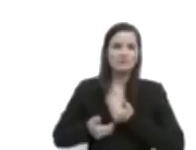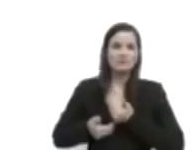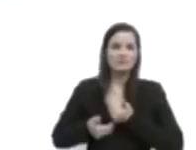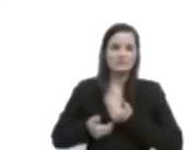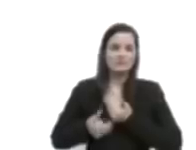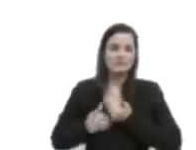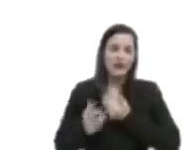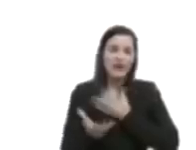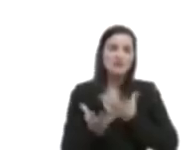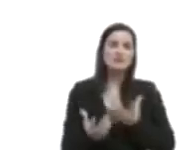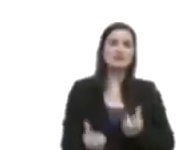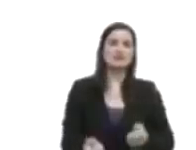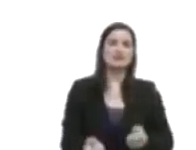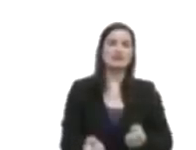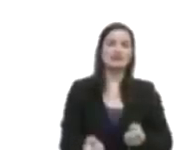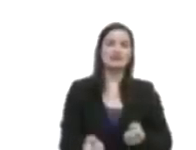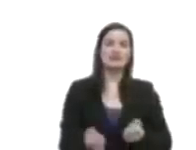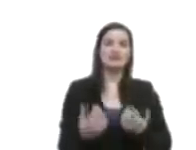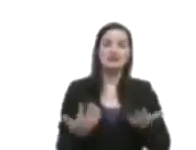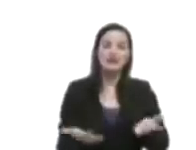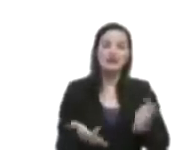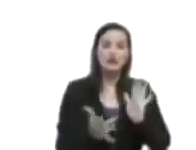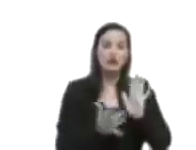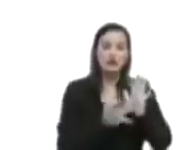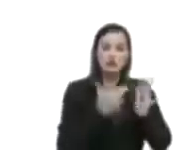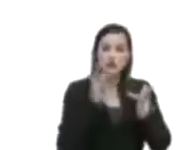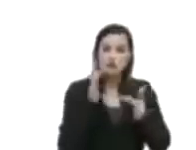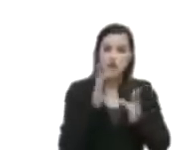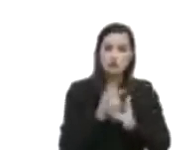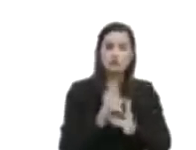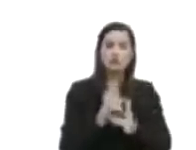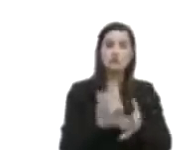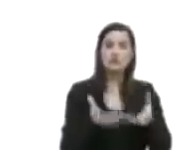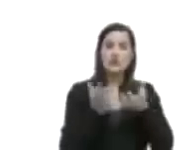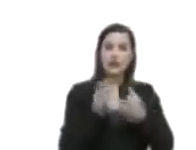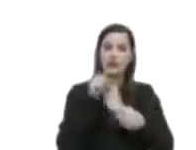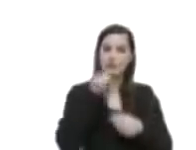Jesus intencionava que seus ouvintes reconhecessem sua total dependência dele.